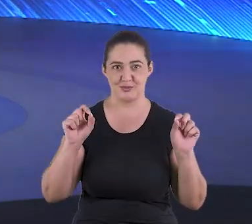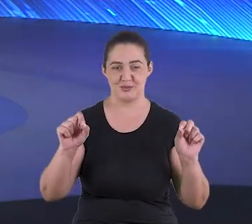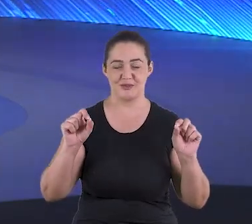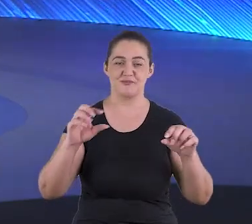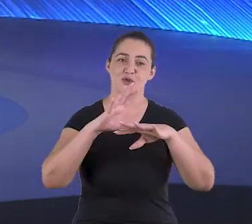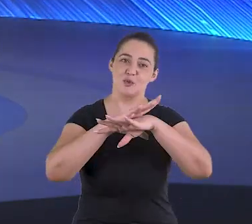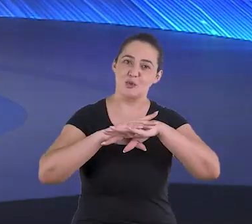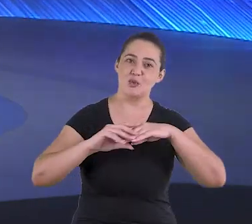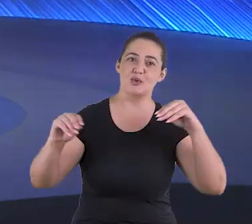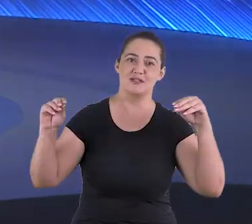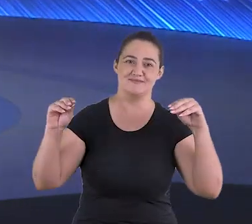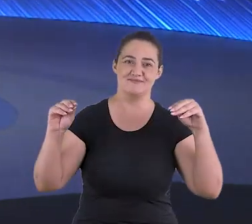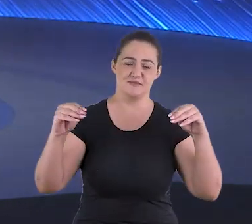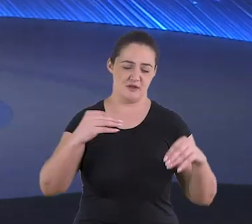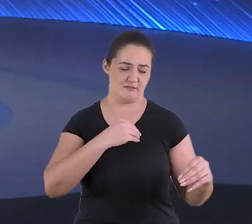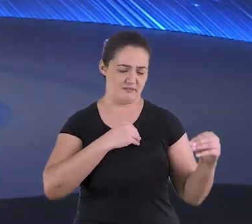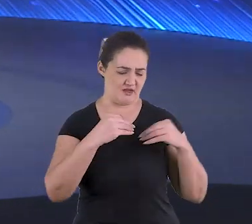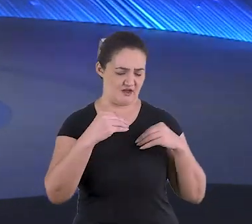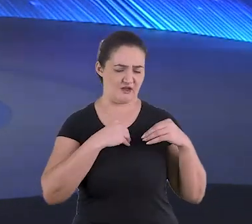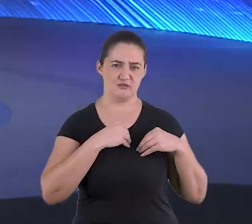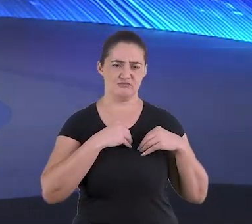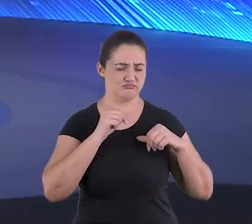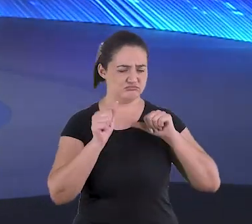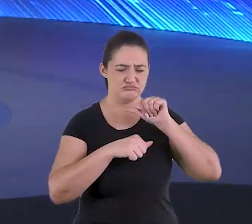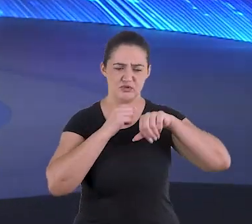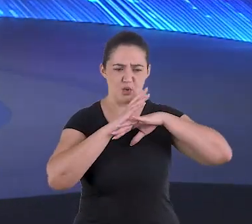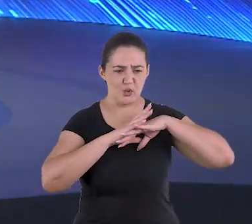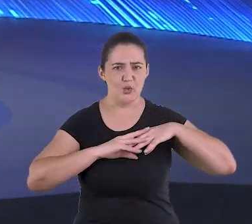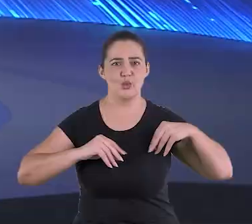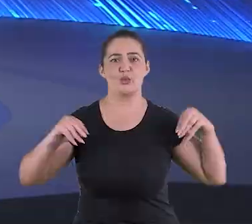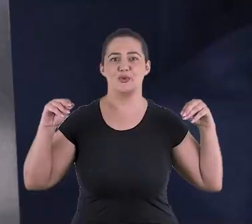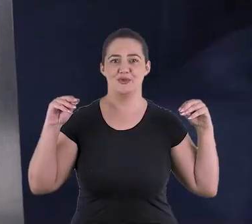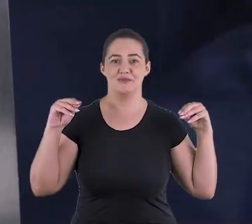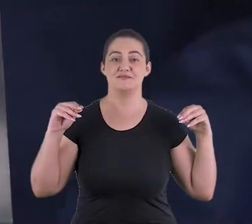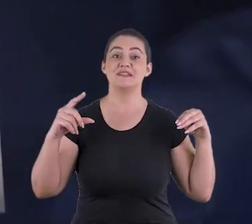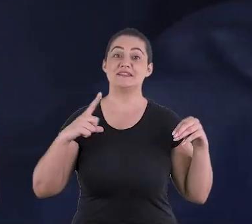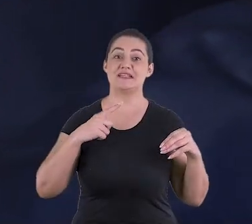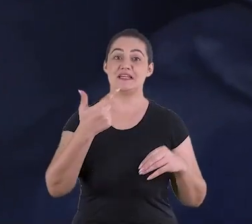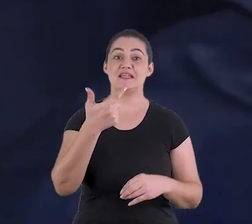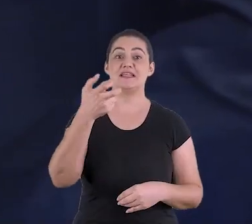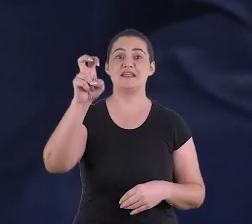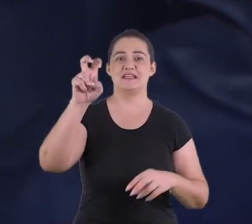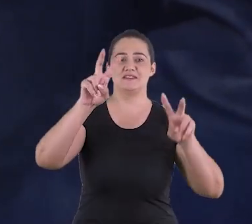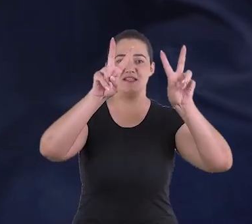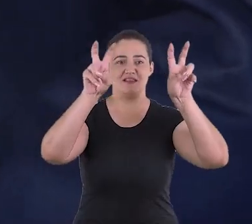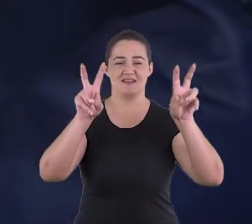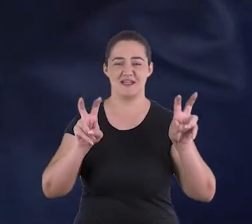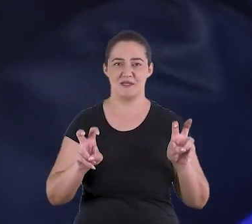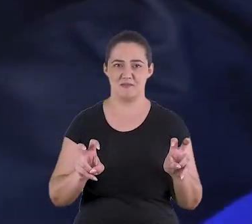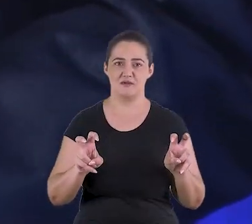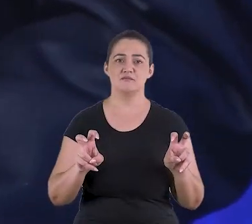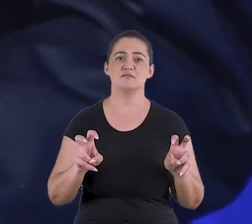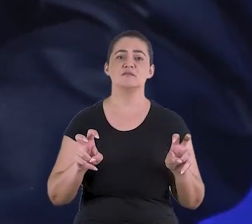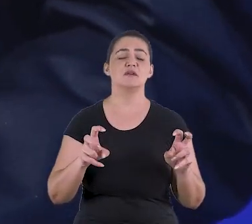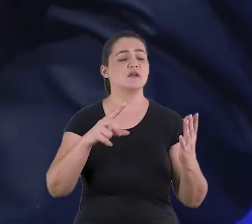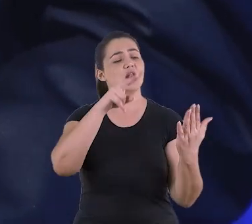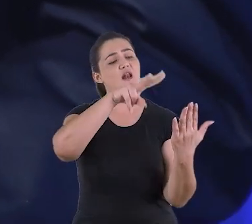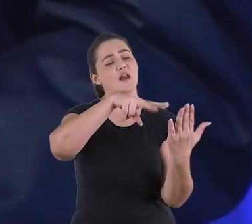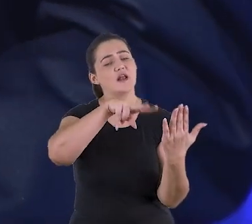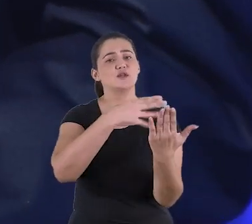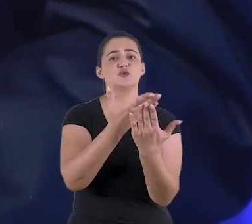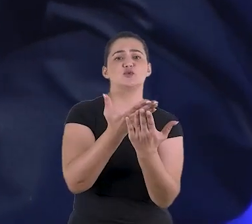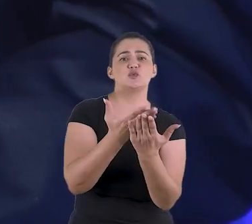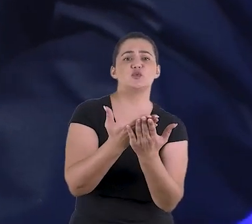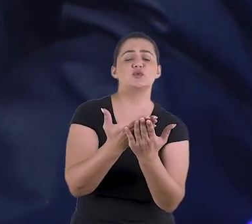a cura do pecado. São 15 temas onde nós vamos entender um pouquinho melhor qual é a solução